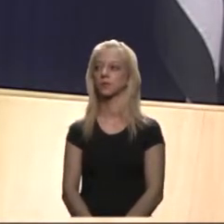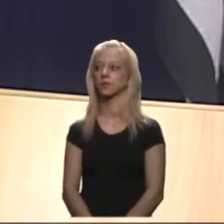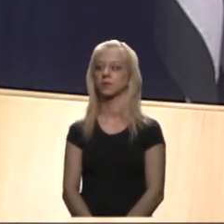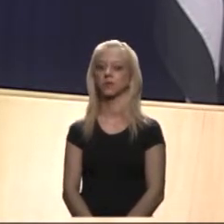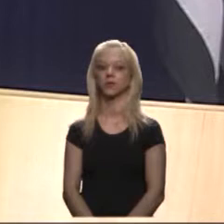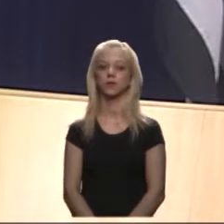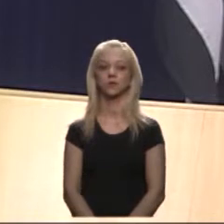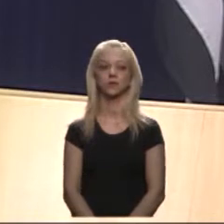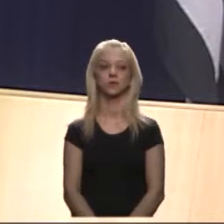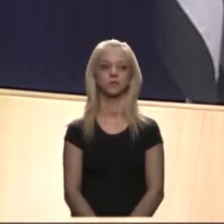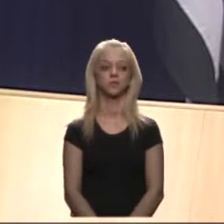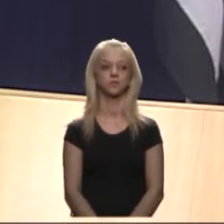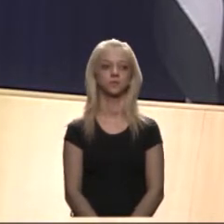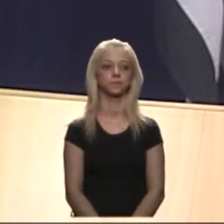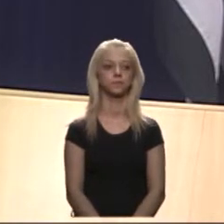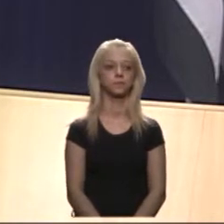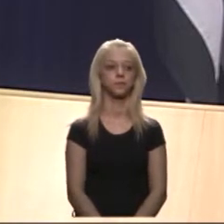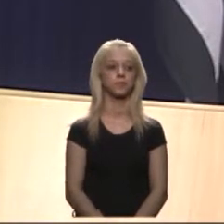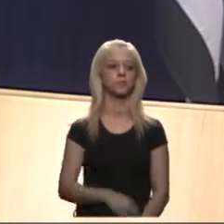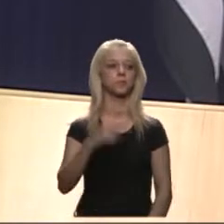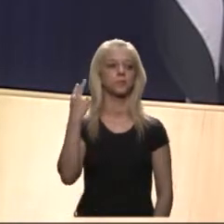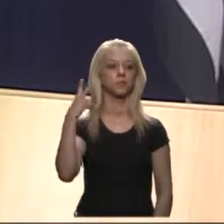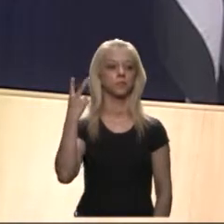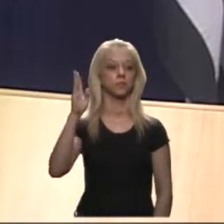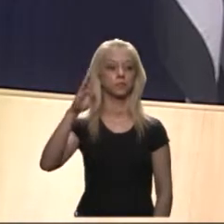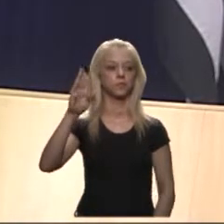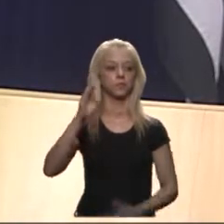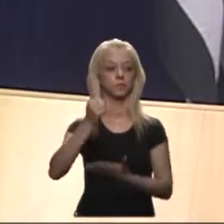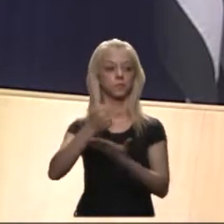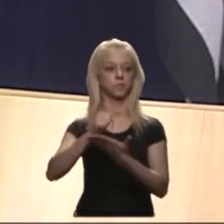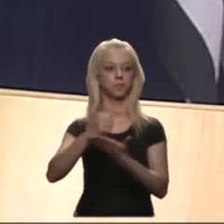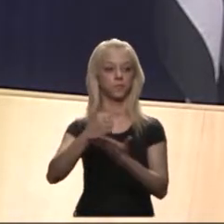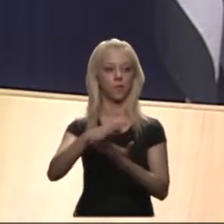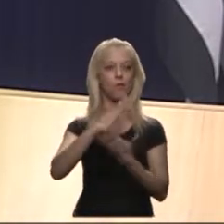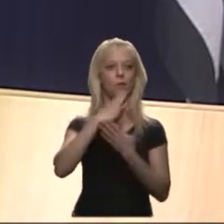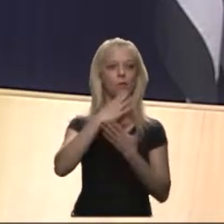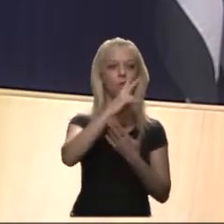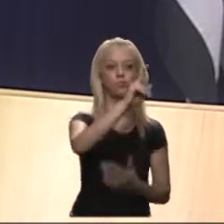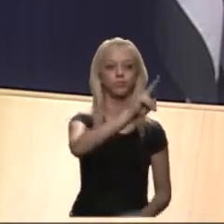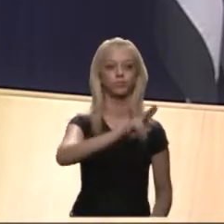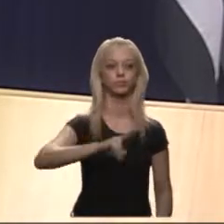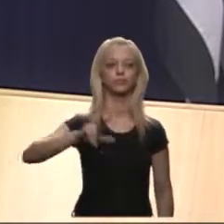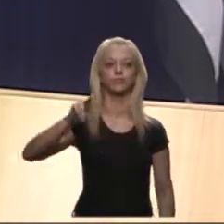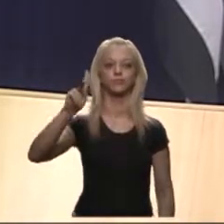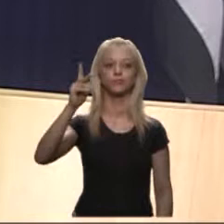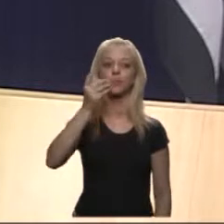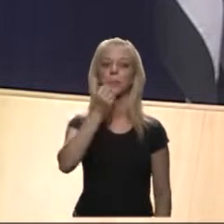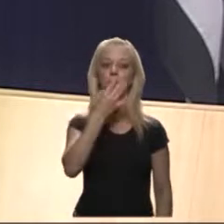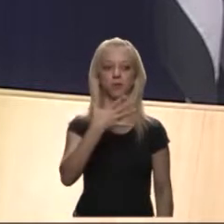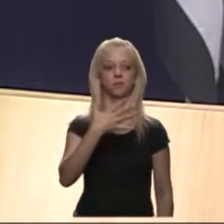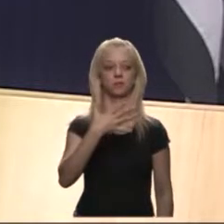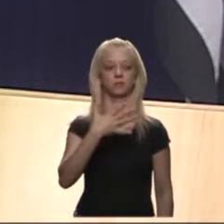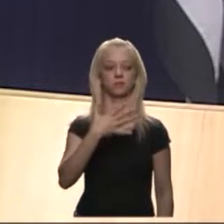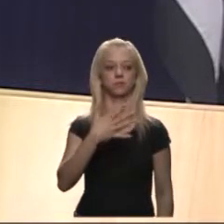Mirim te conhece muito bem a região do Vale do Paraíba São José dos Campos Jacareí Caçapava